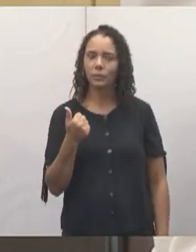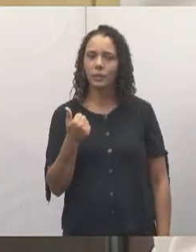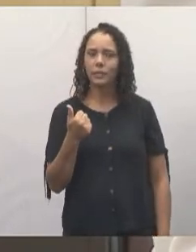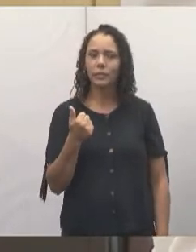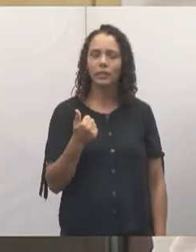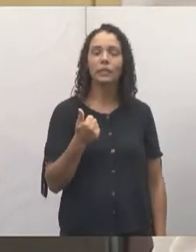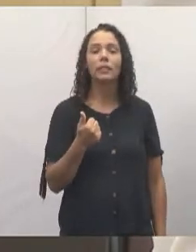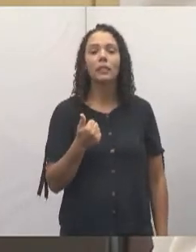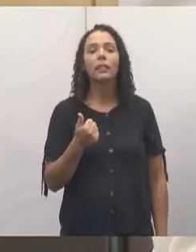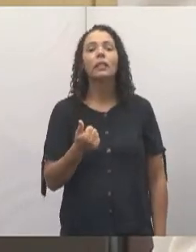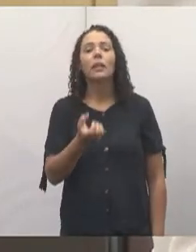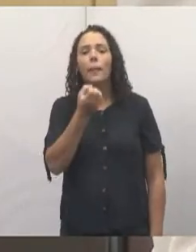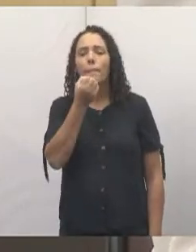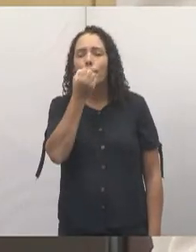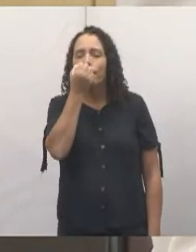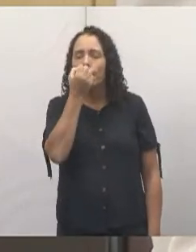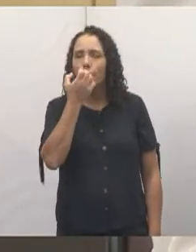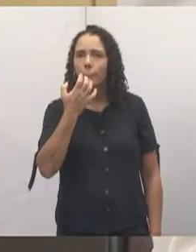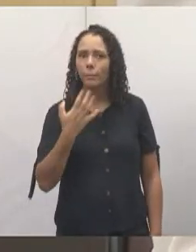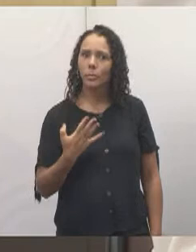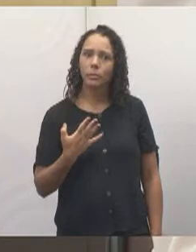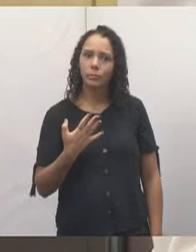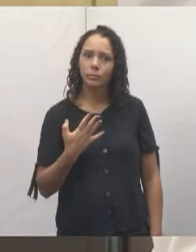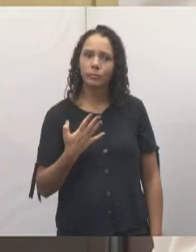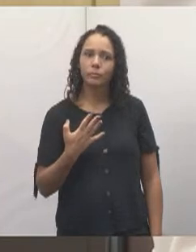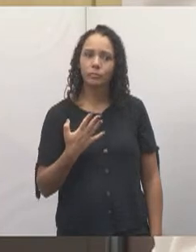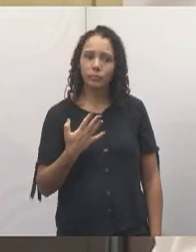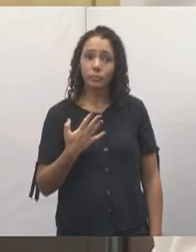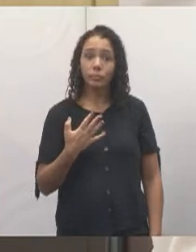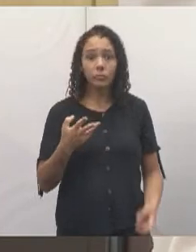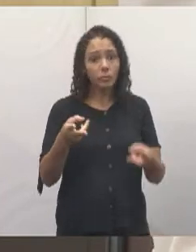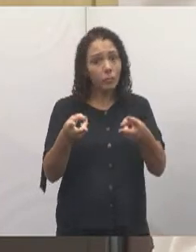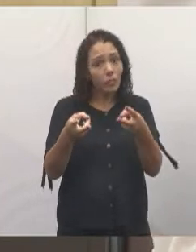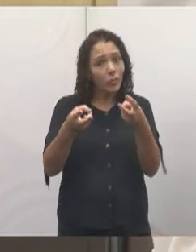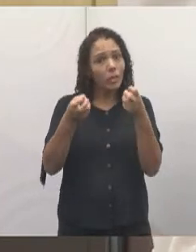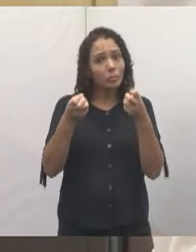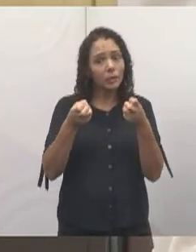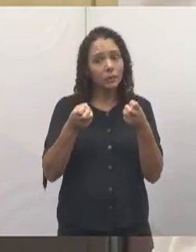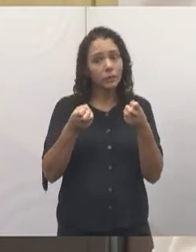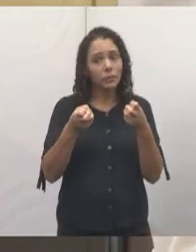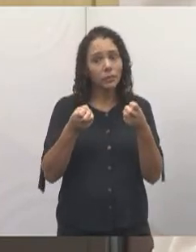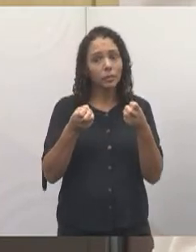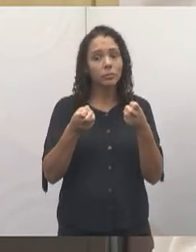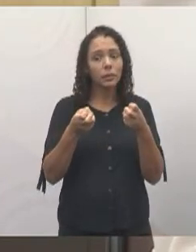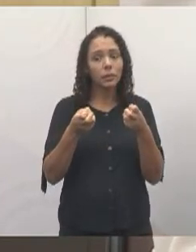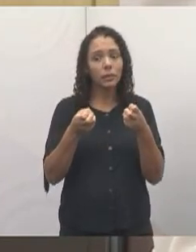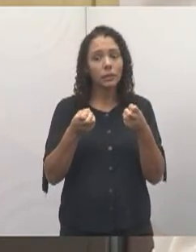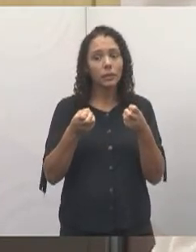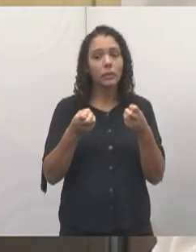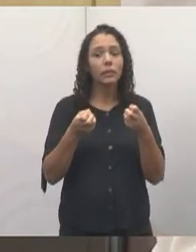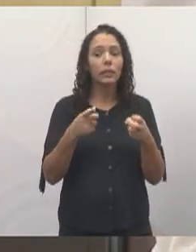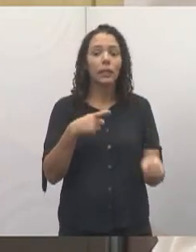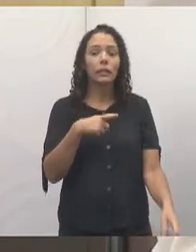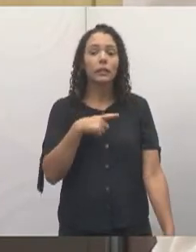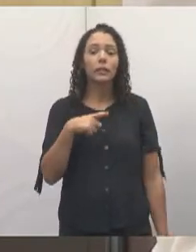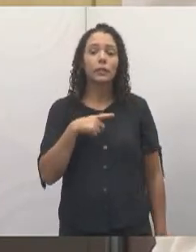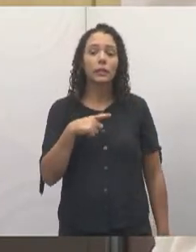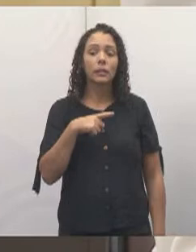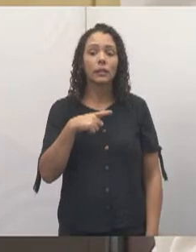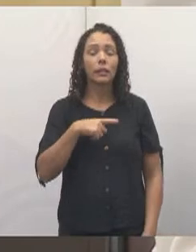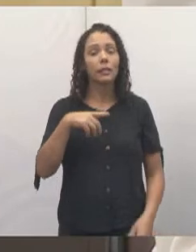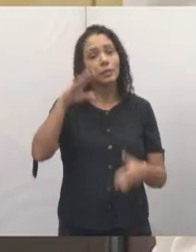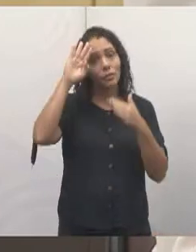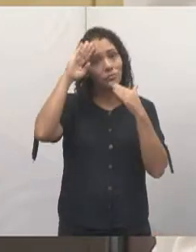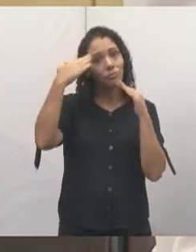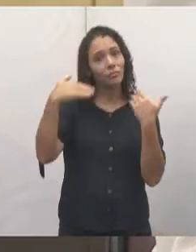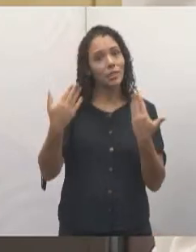É muito gratificante você perceber, você ter essa homenagem, você